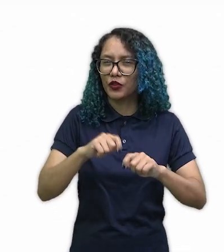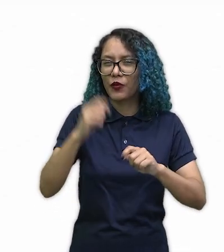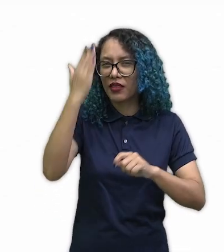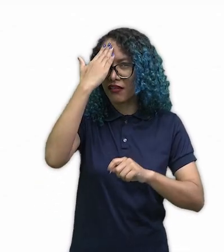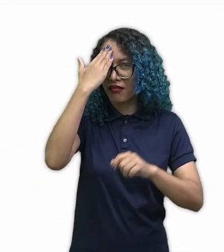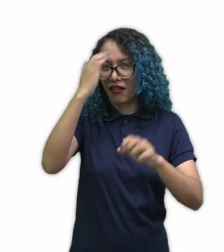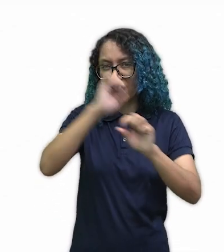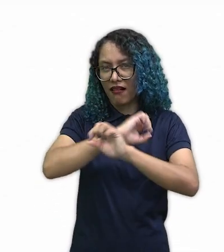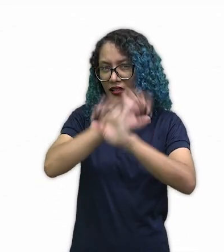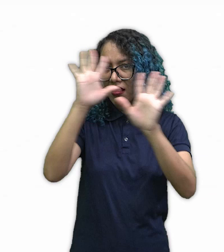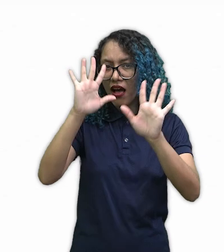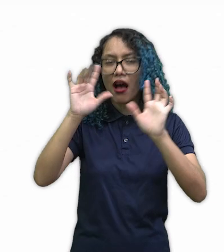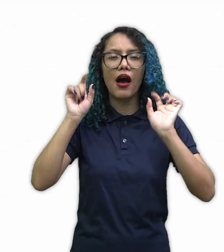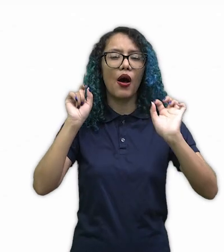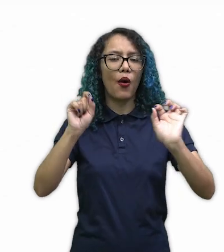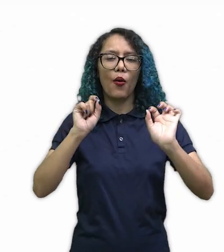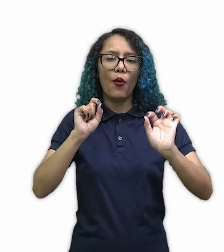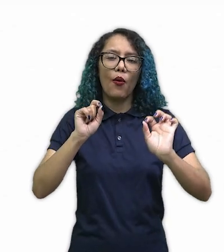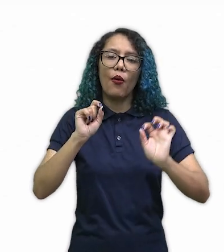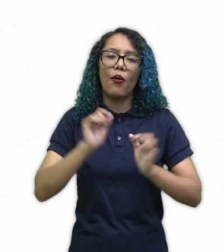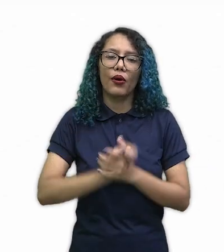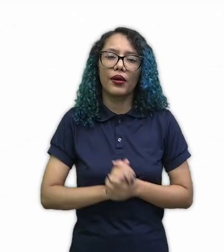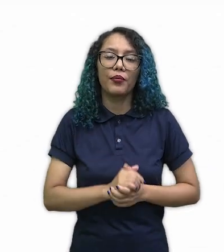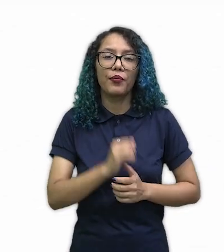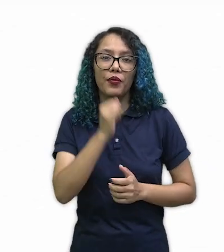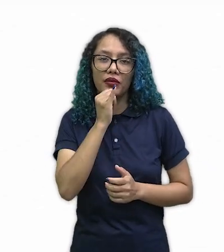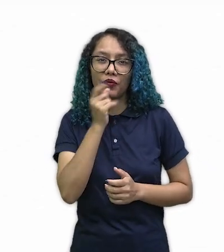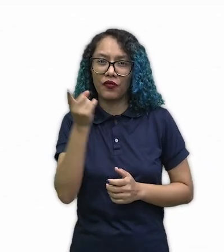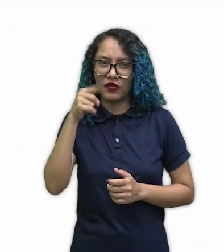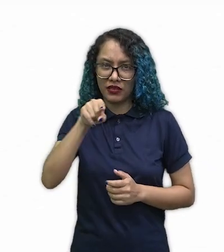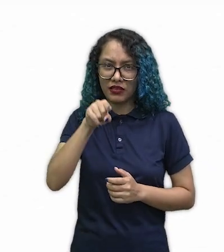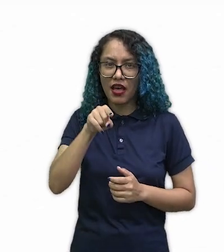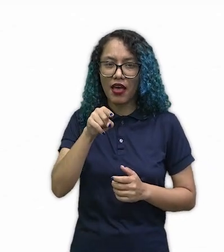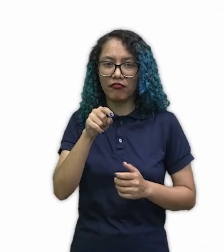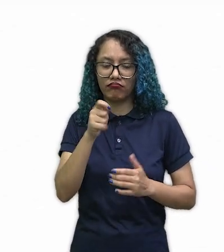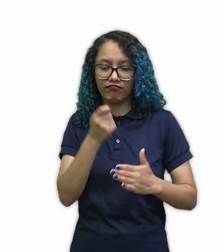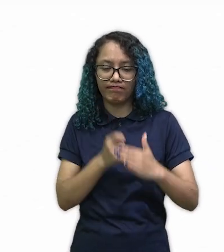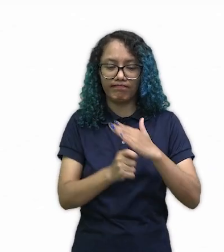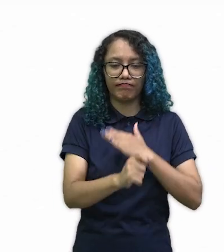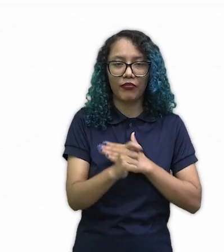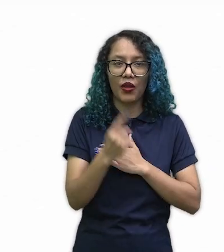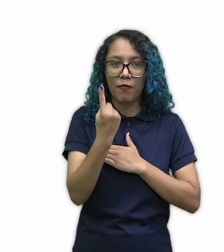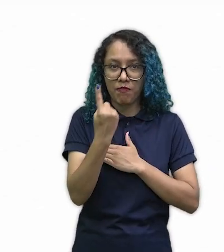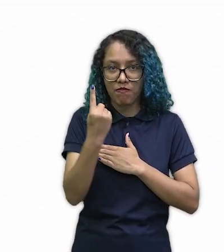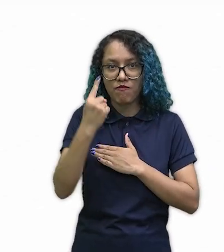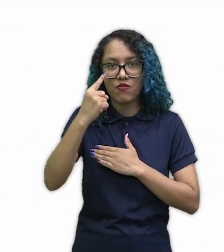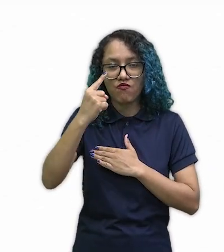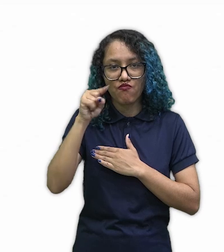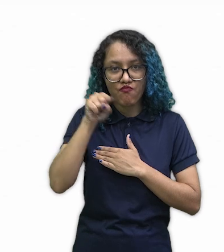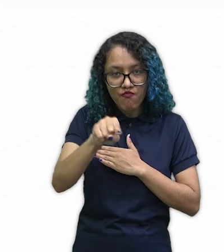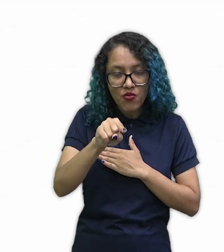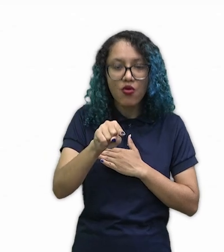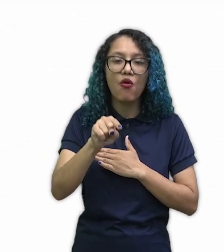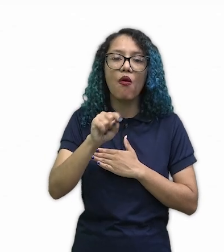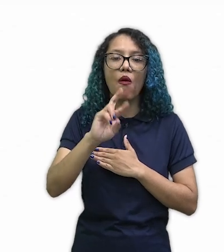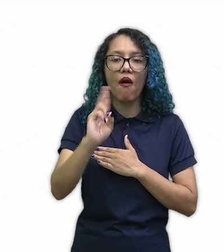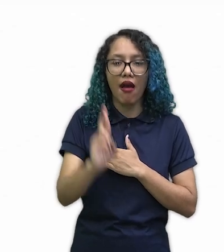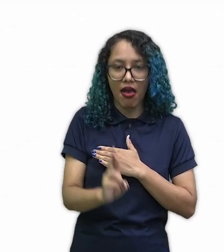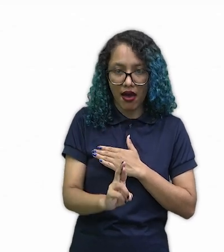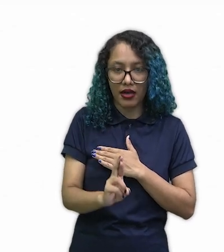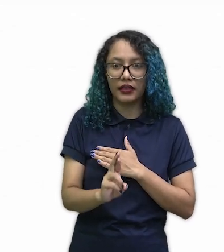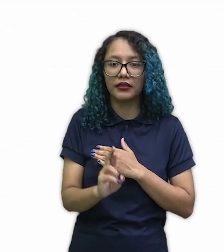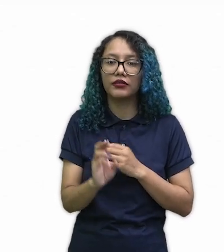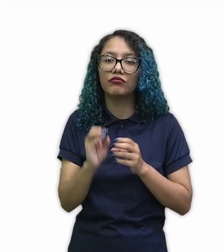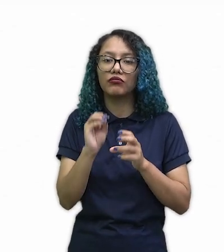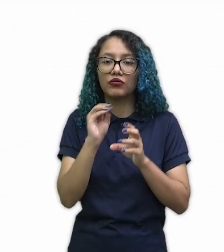melhor, vamos imaginar que você investiu R$1.000 em um CDB, a uma taxa de 10% ao